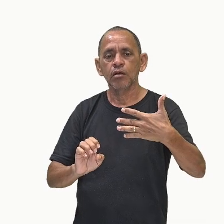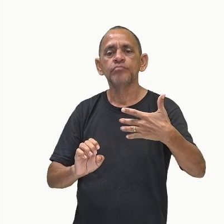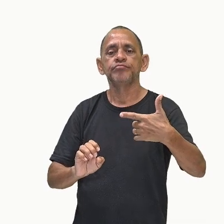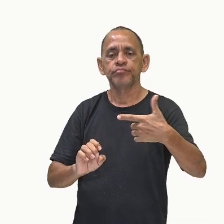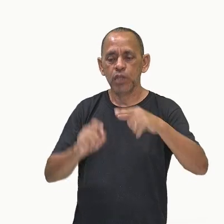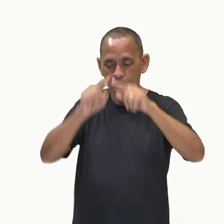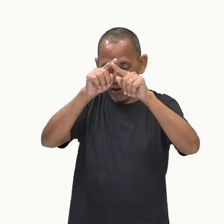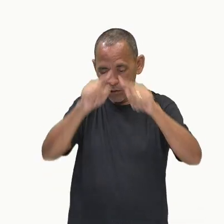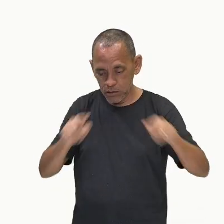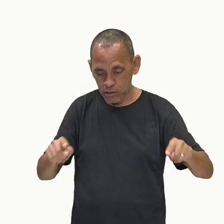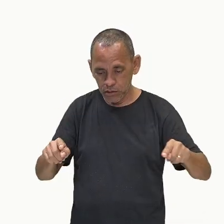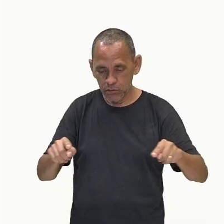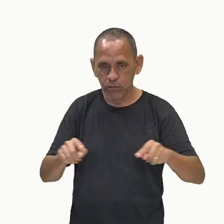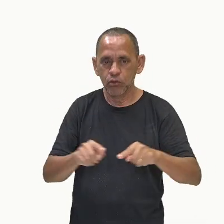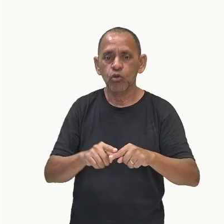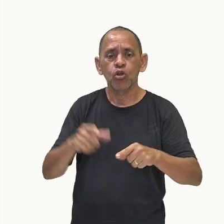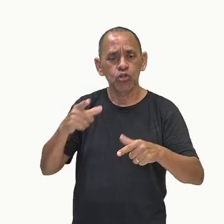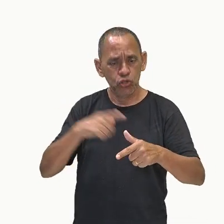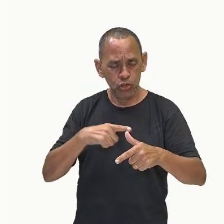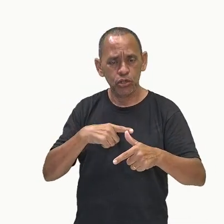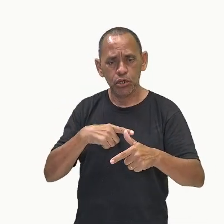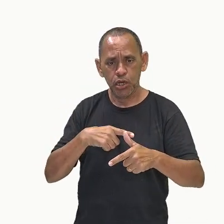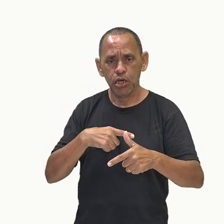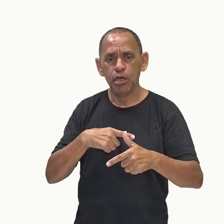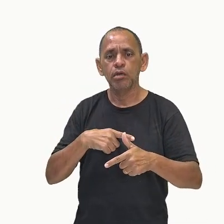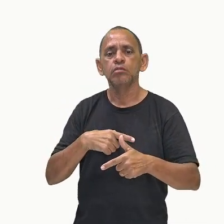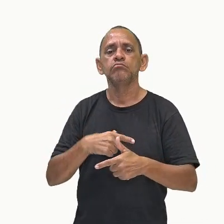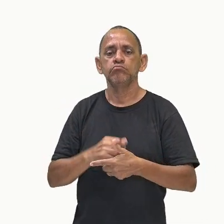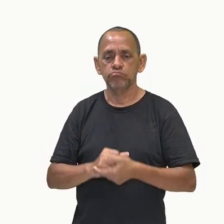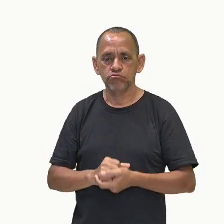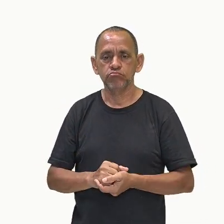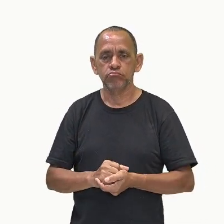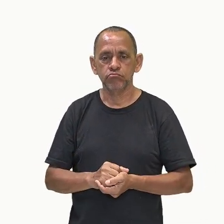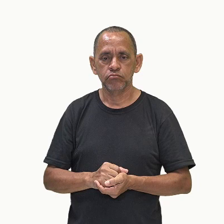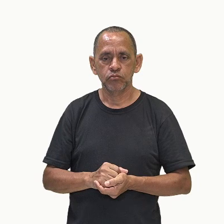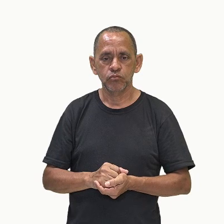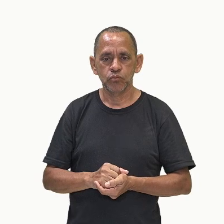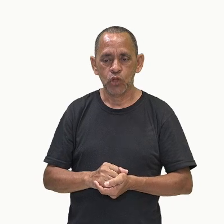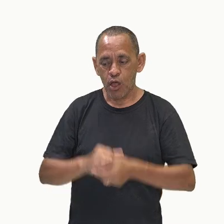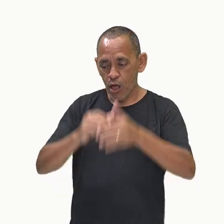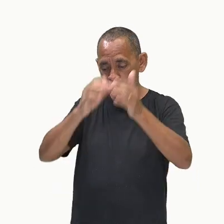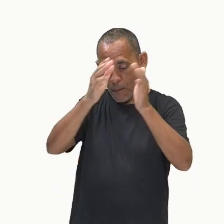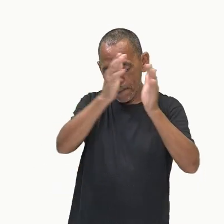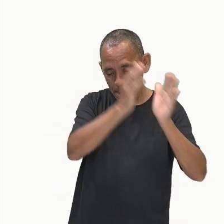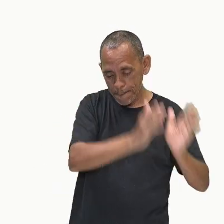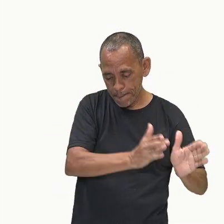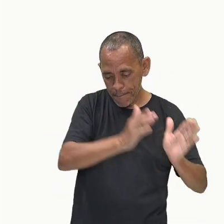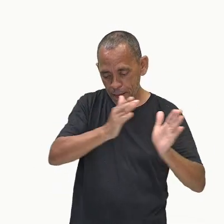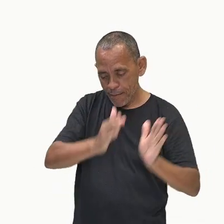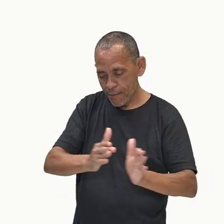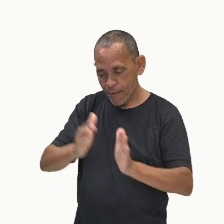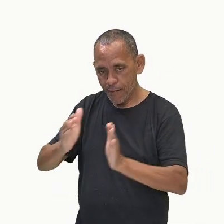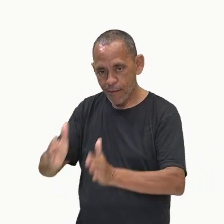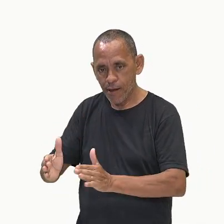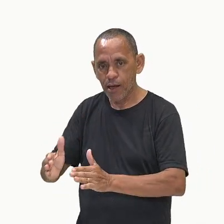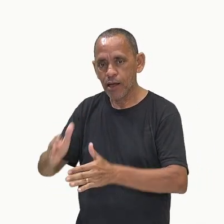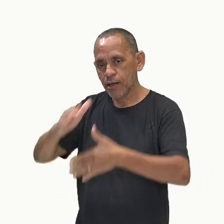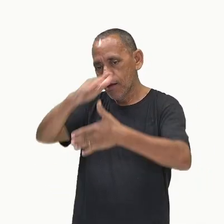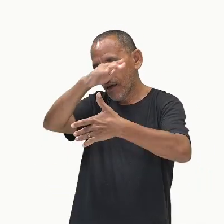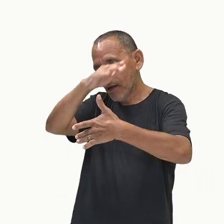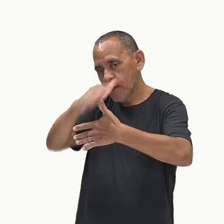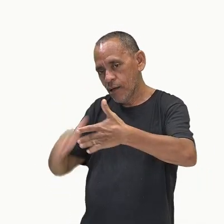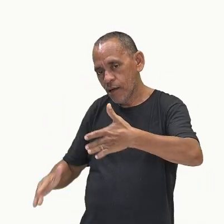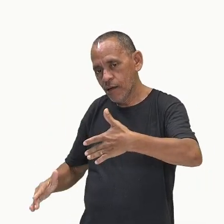tem três lados com medidas diferentes. Uma é 3, a outra é 6 e a terceira